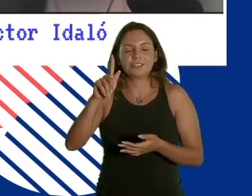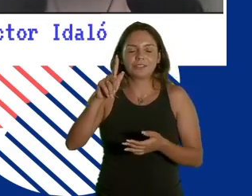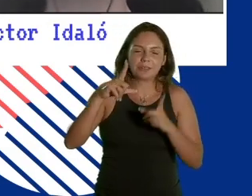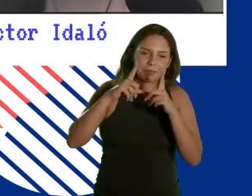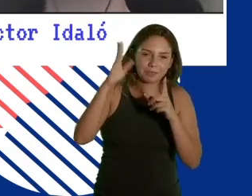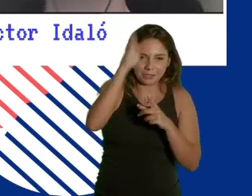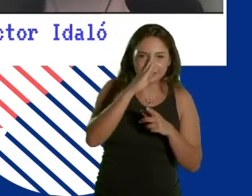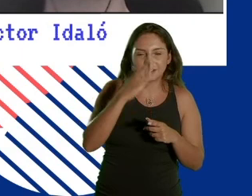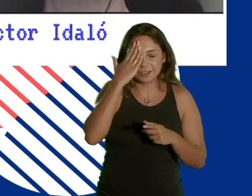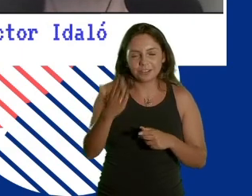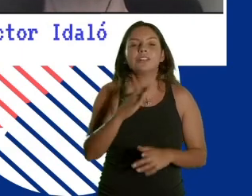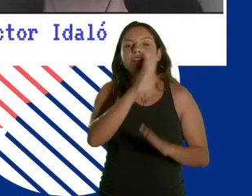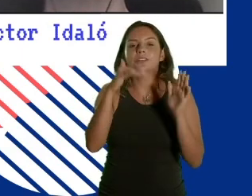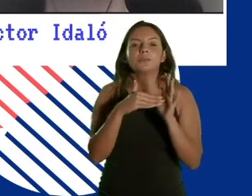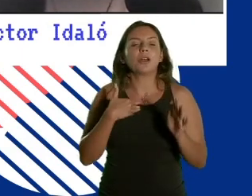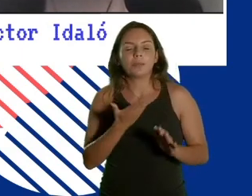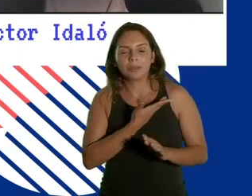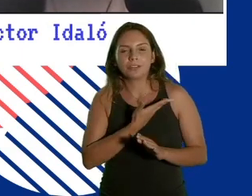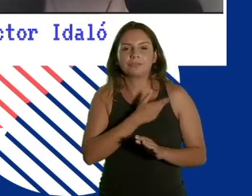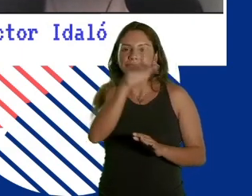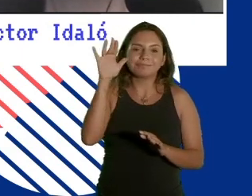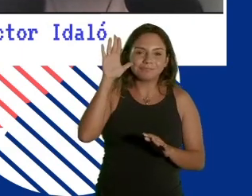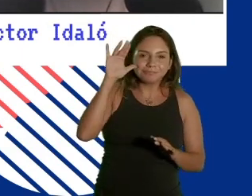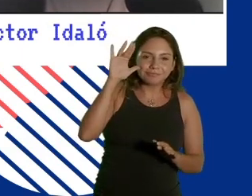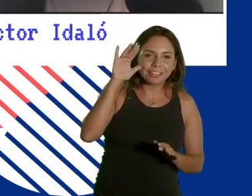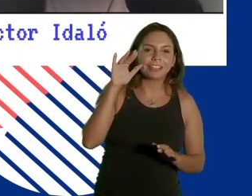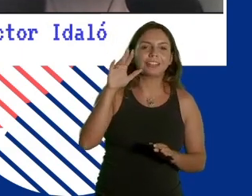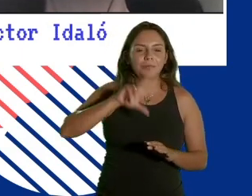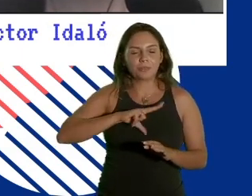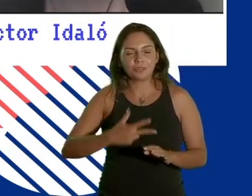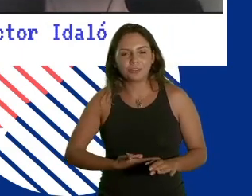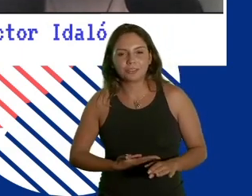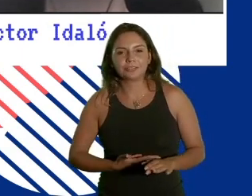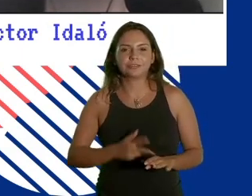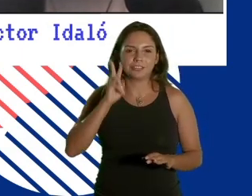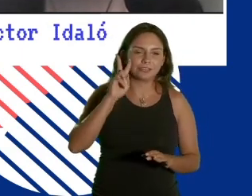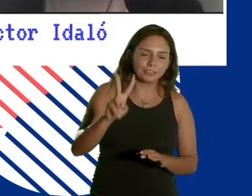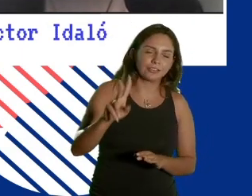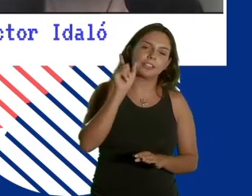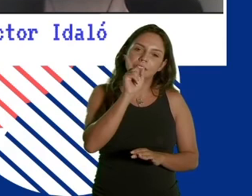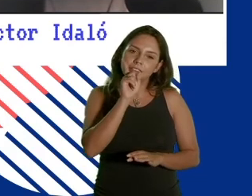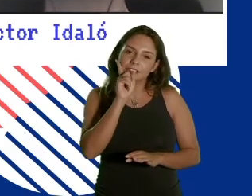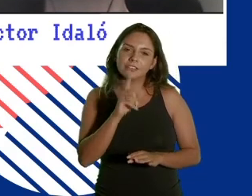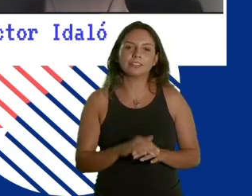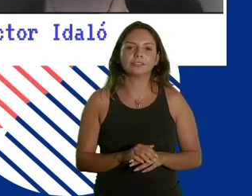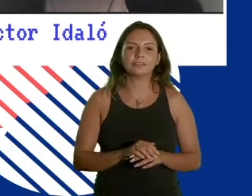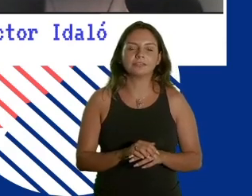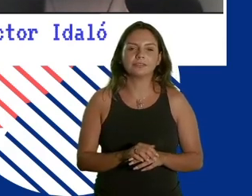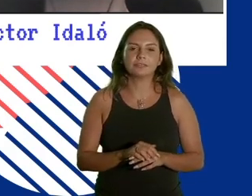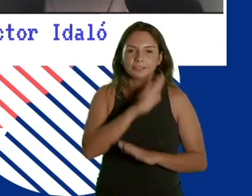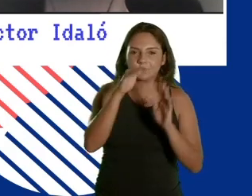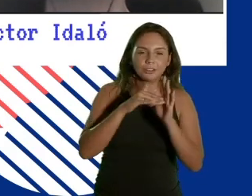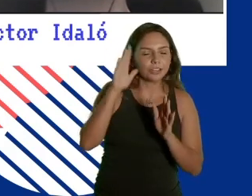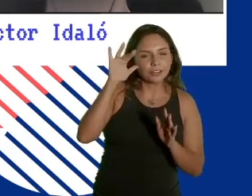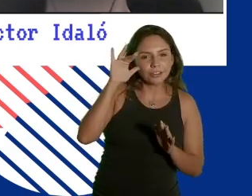Brasil, agradecer os meus amigos que estão me vendo em Portugal, estão me vendo nos Estados Unidos, estão